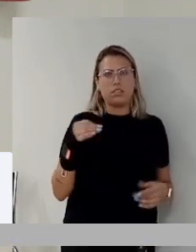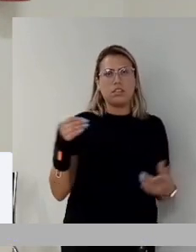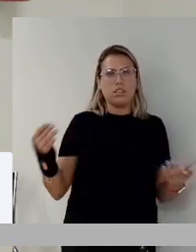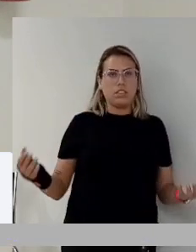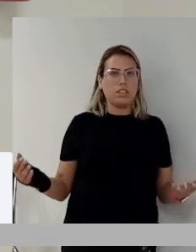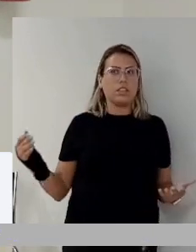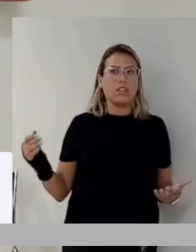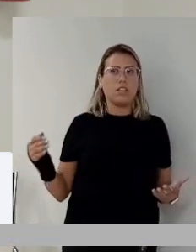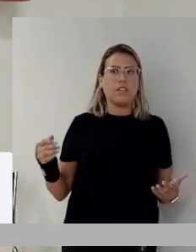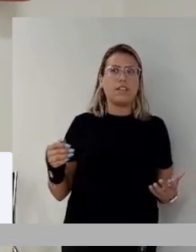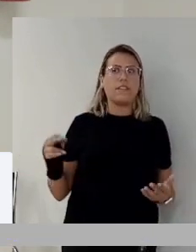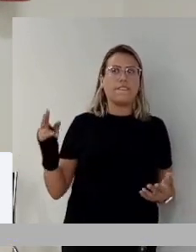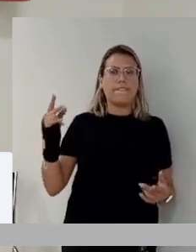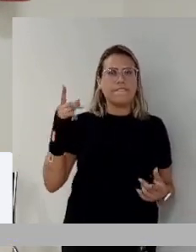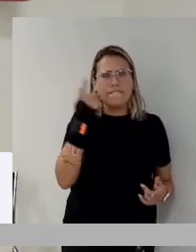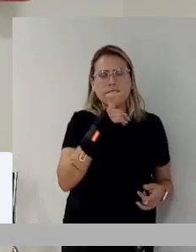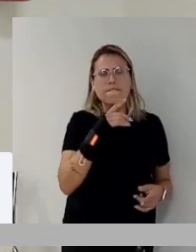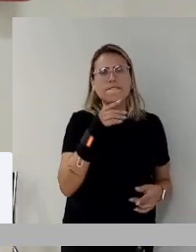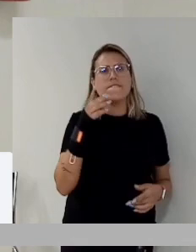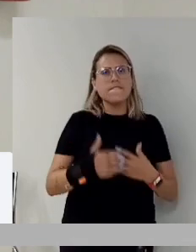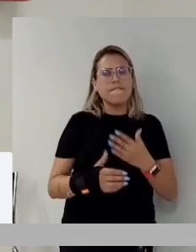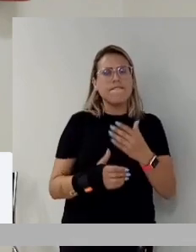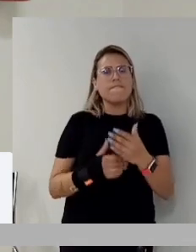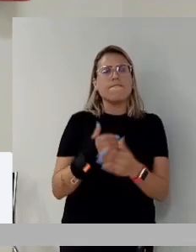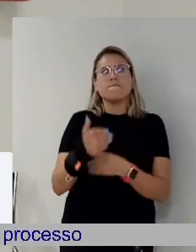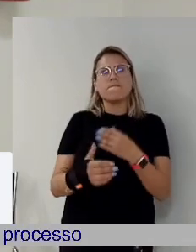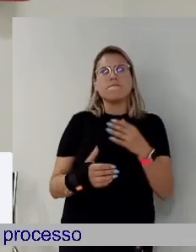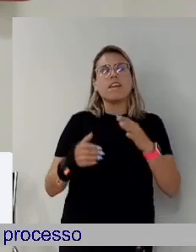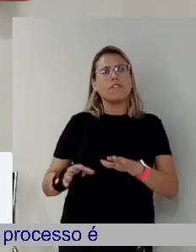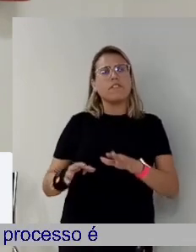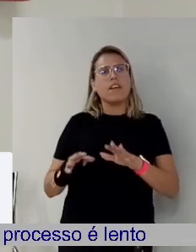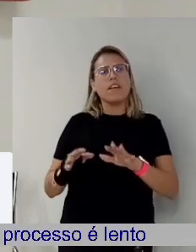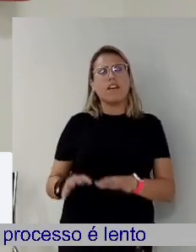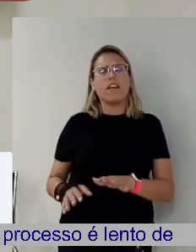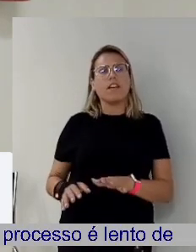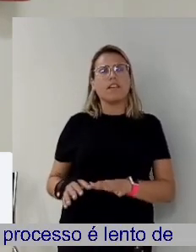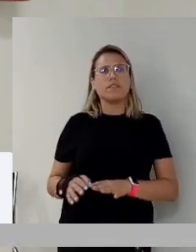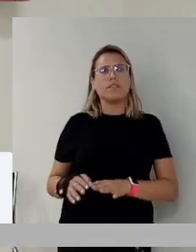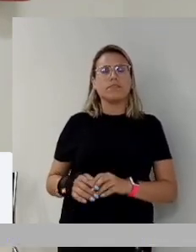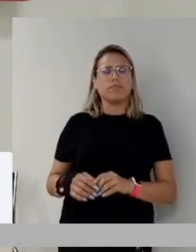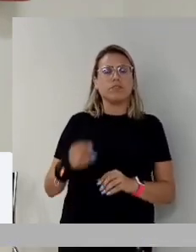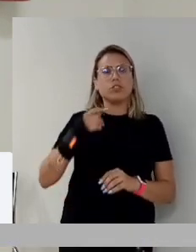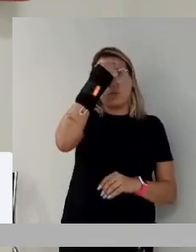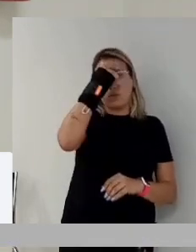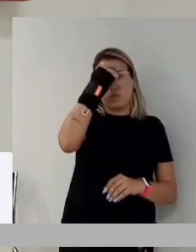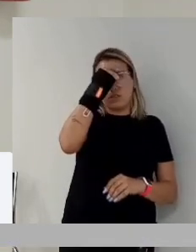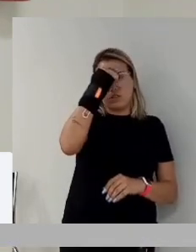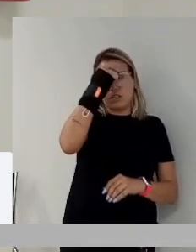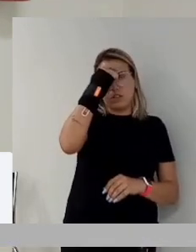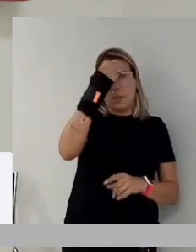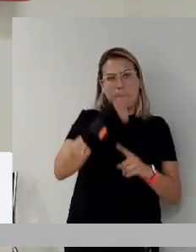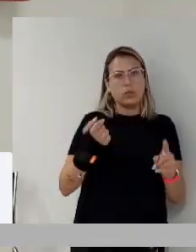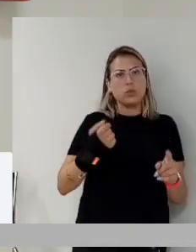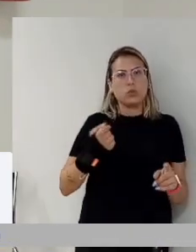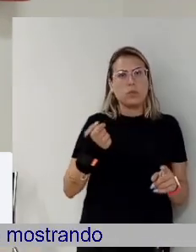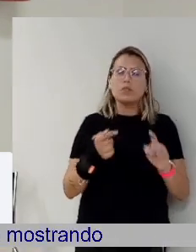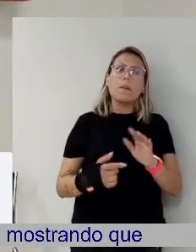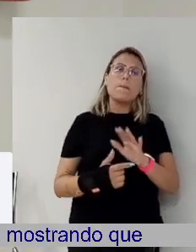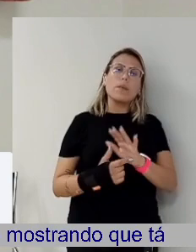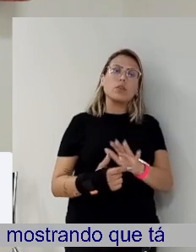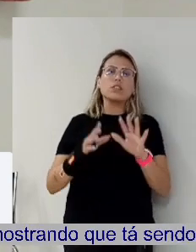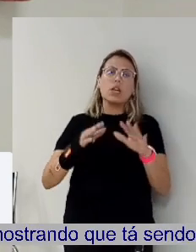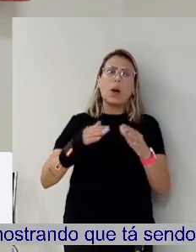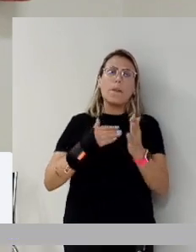dizer que tá avançando lentamente o processo é lento de conscientização mas os números estão mostrando que tá sendo